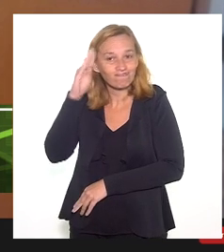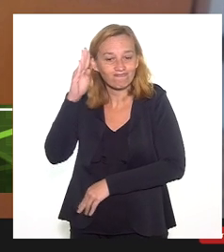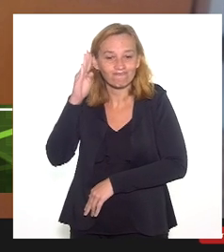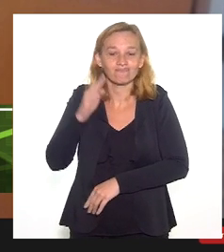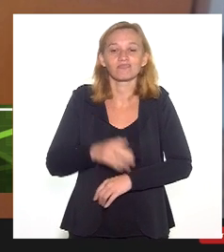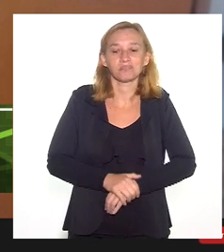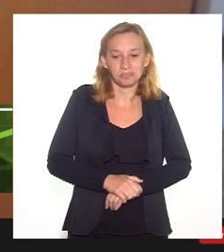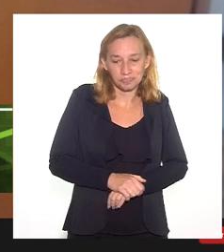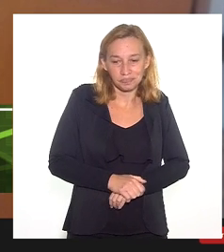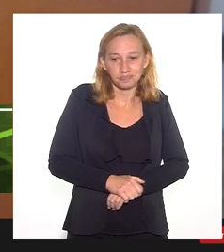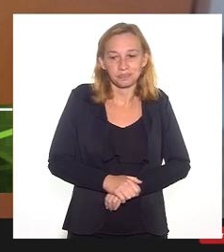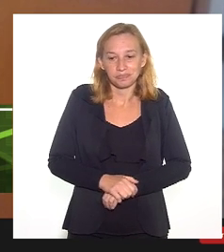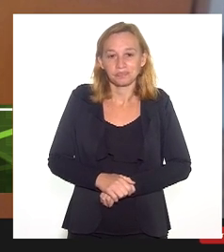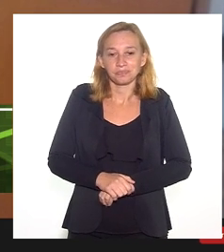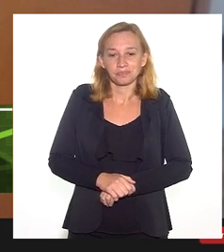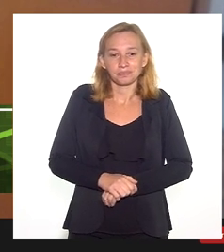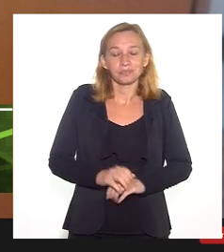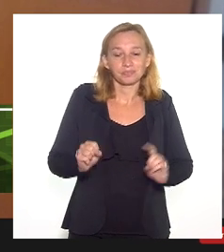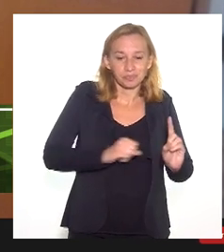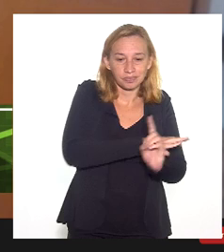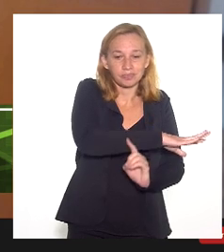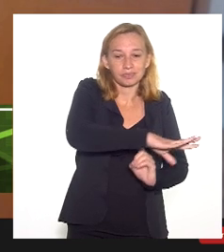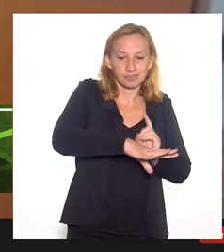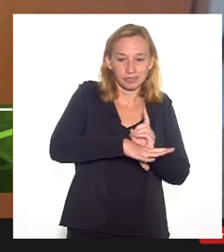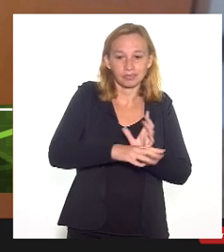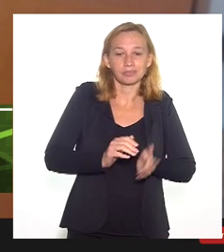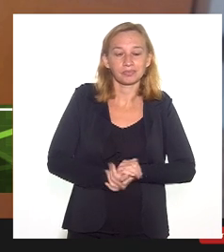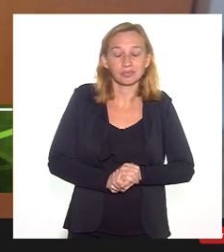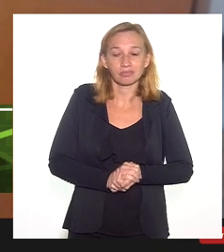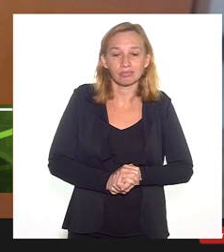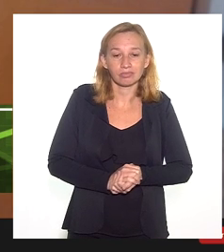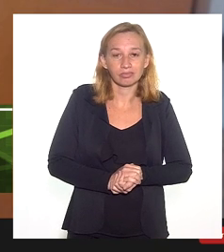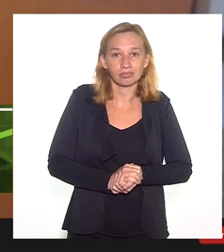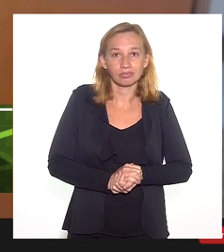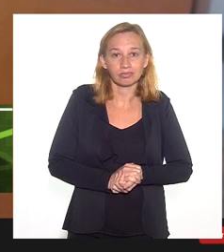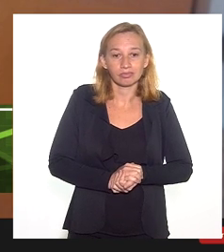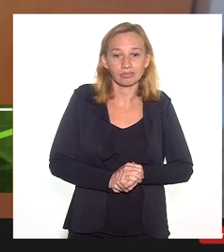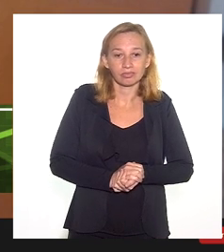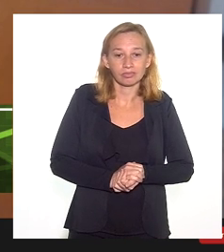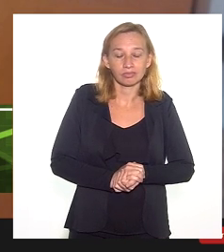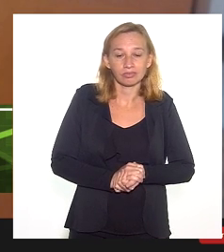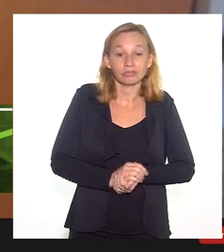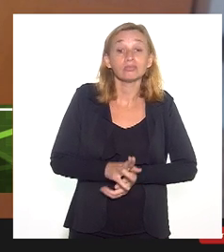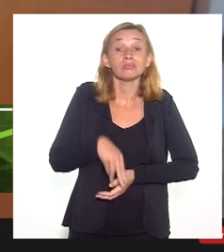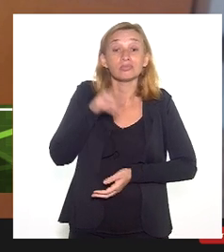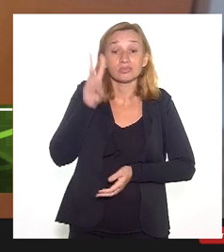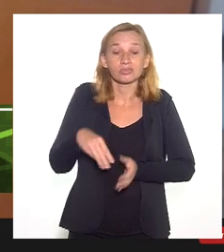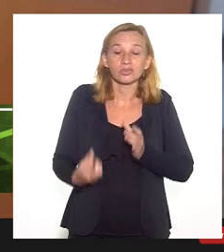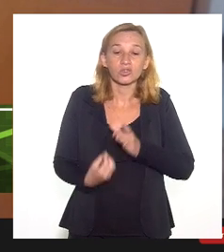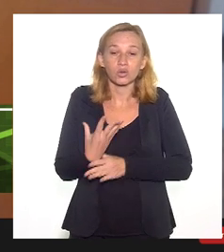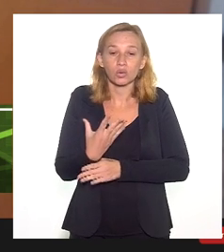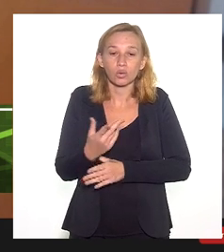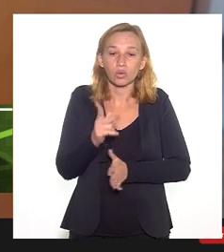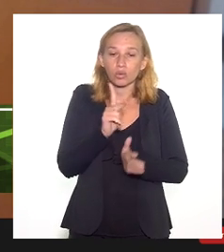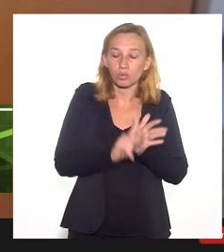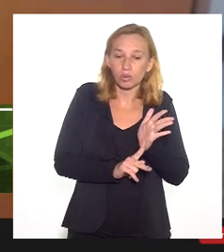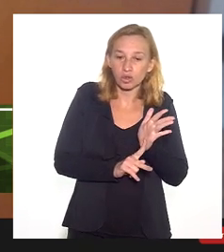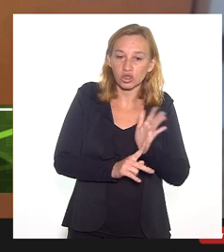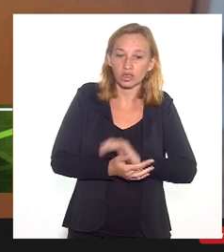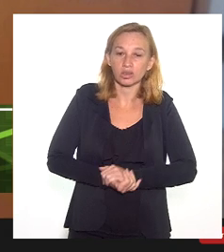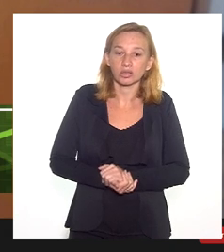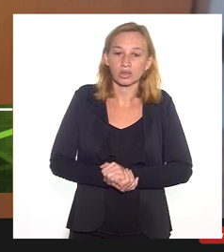pela sociedade fluminense. Não é à toa que o autor do projeto, na mesma